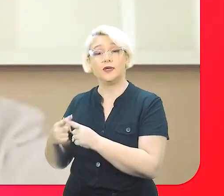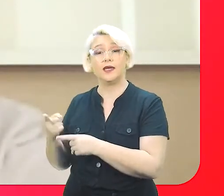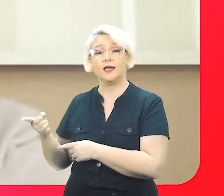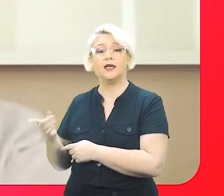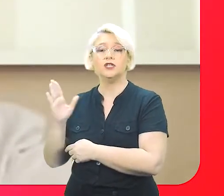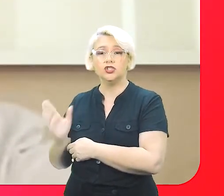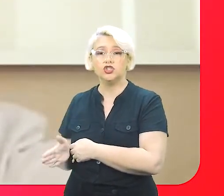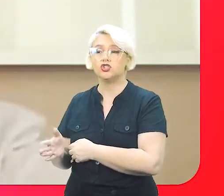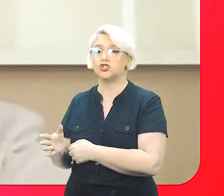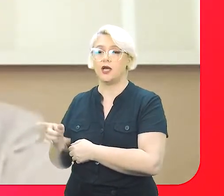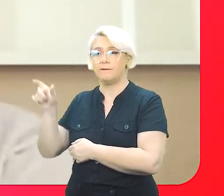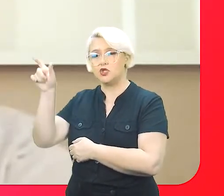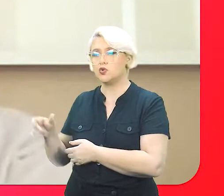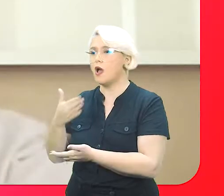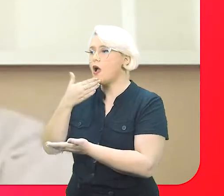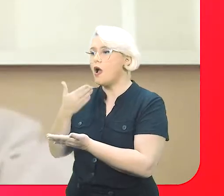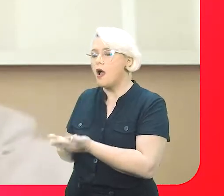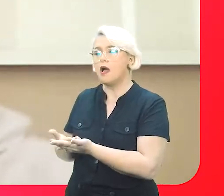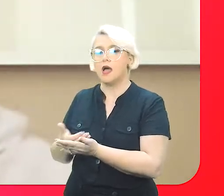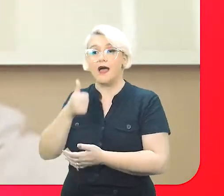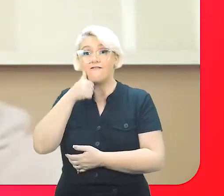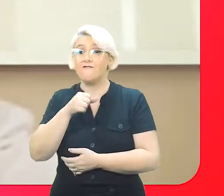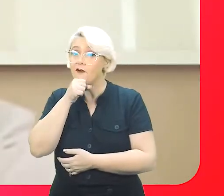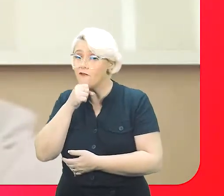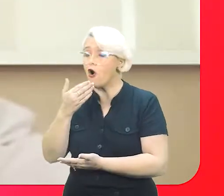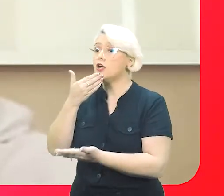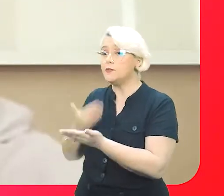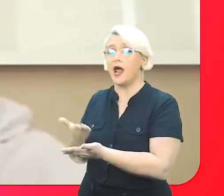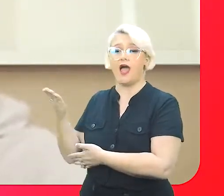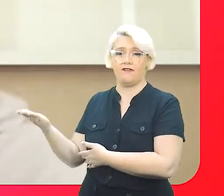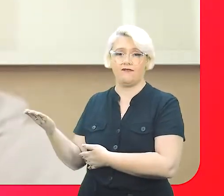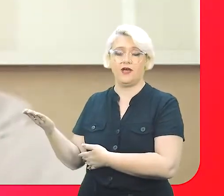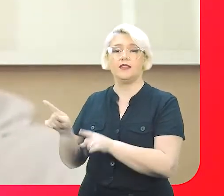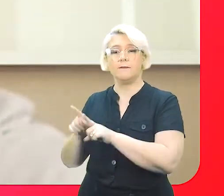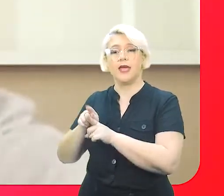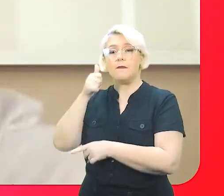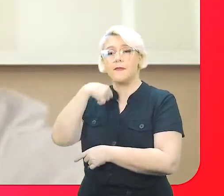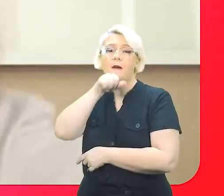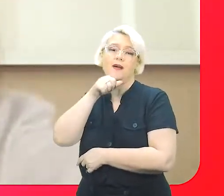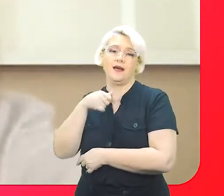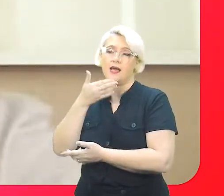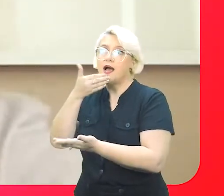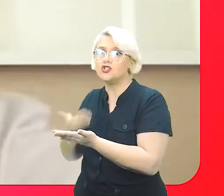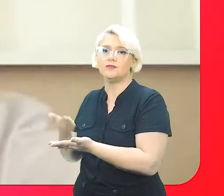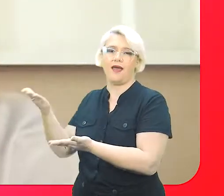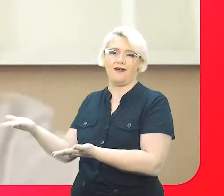ele era muito admirado pela minha avó e pela minha mãe.